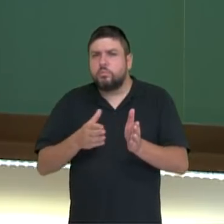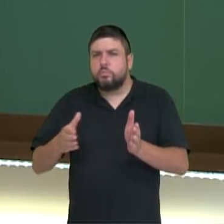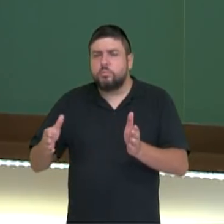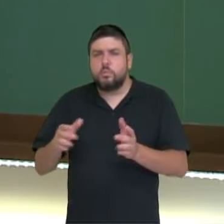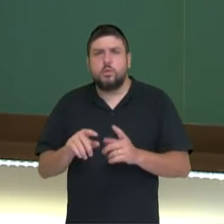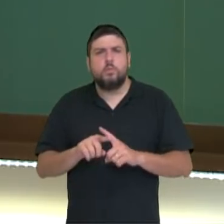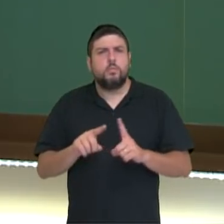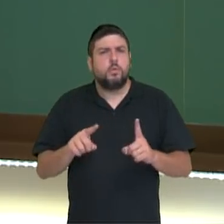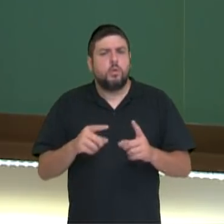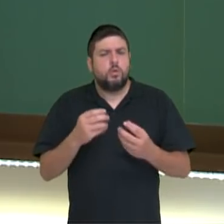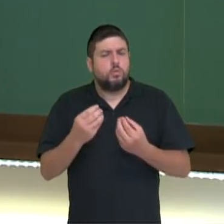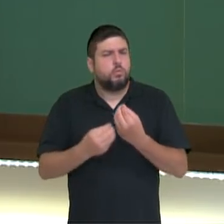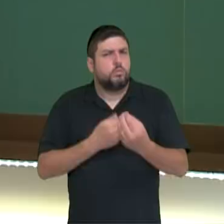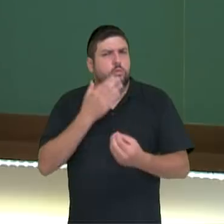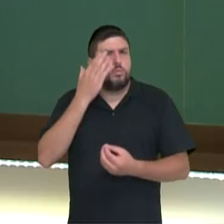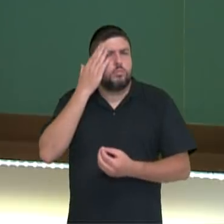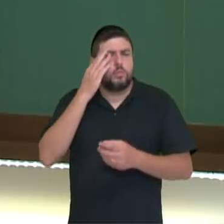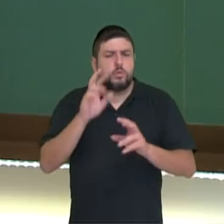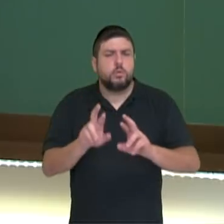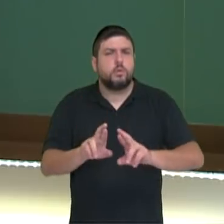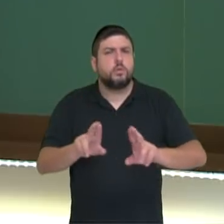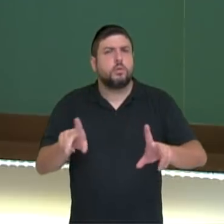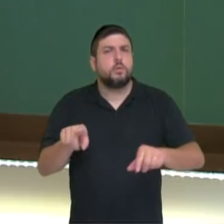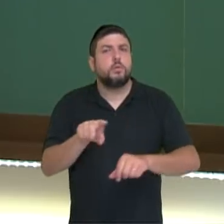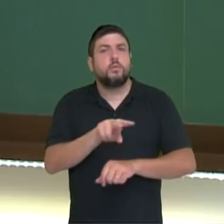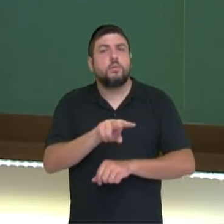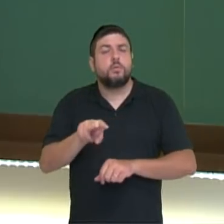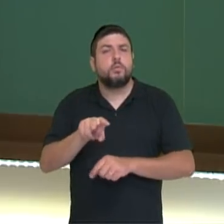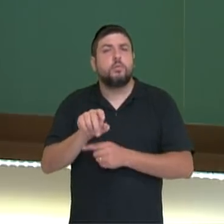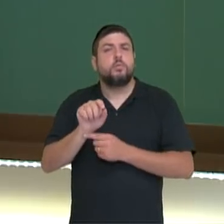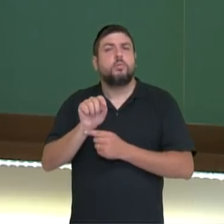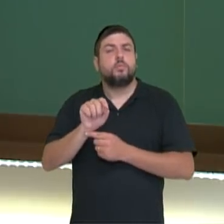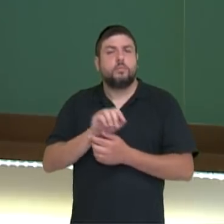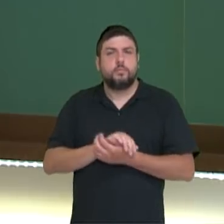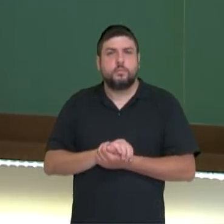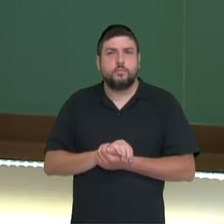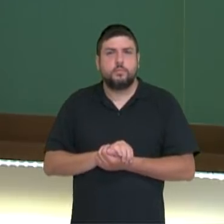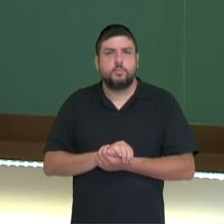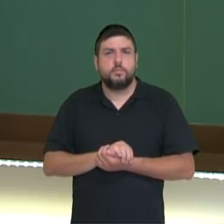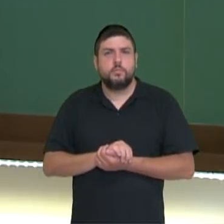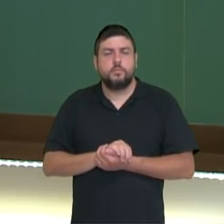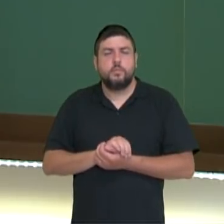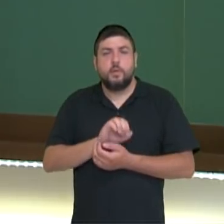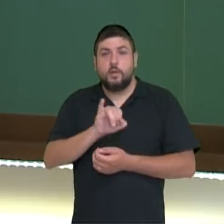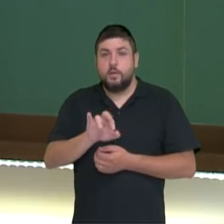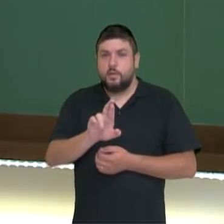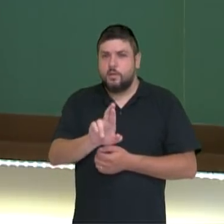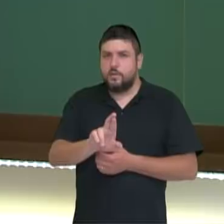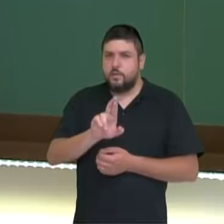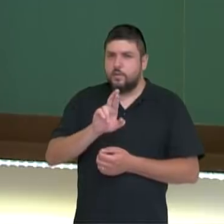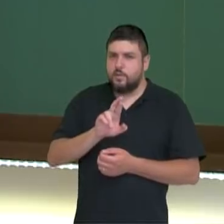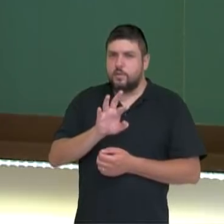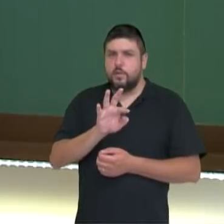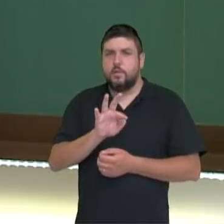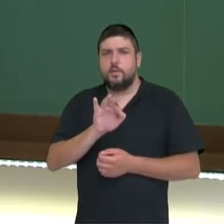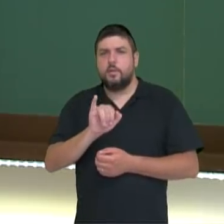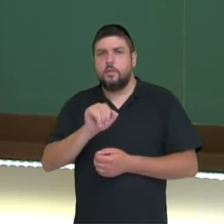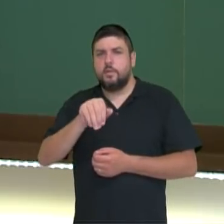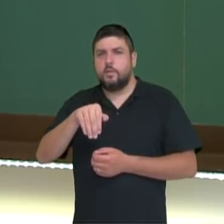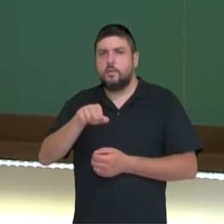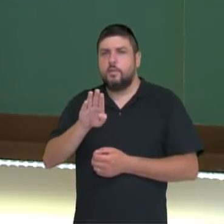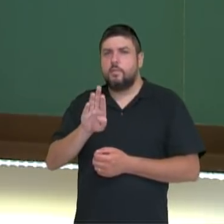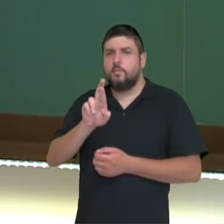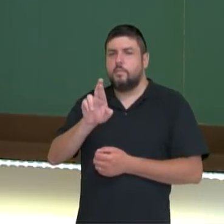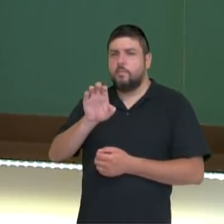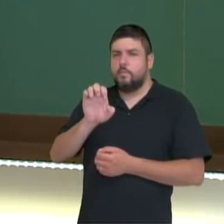será que os diferencia? O que você respondeu? Se você respondeu que é o timbre, você